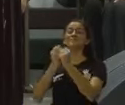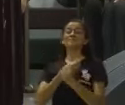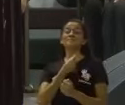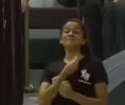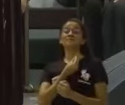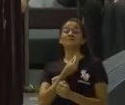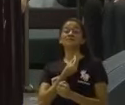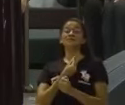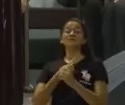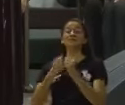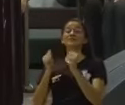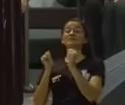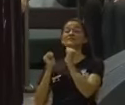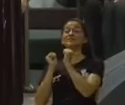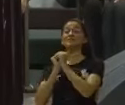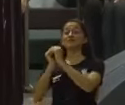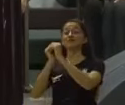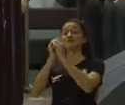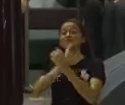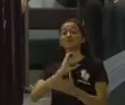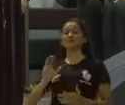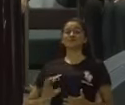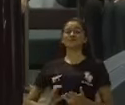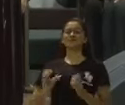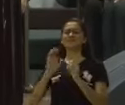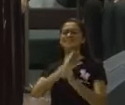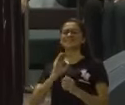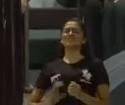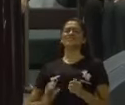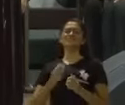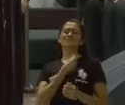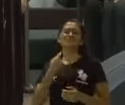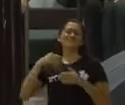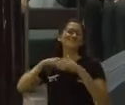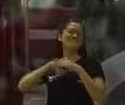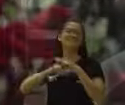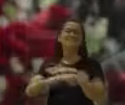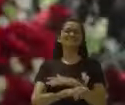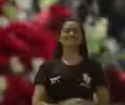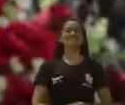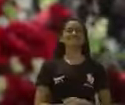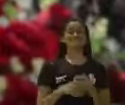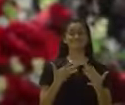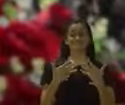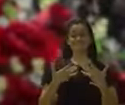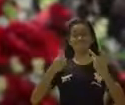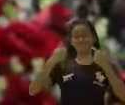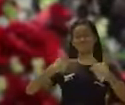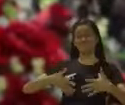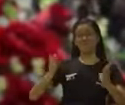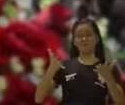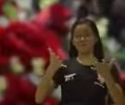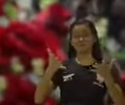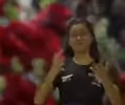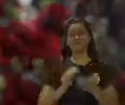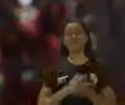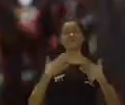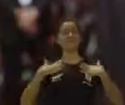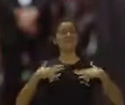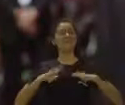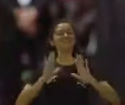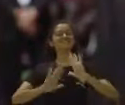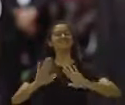é Cristo que vive em mim. Então deixa eu lhe dizer algo aqui, não se